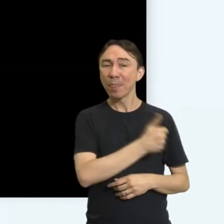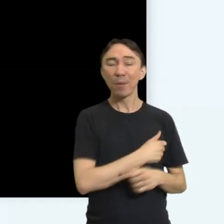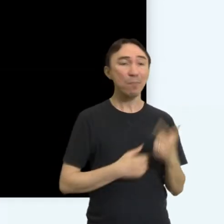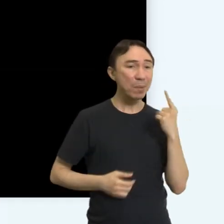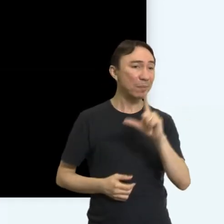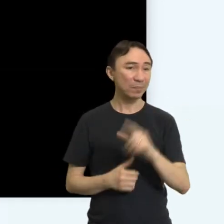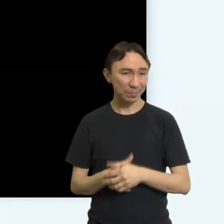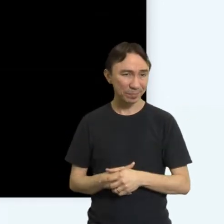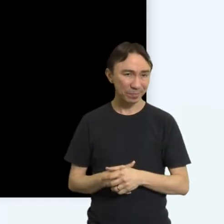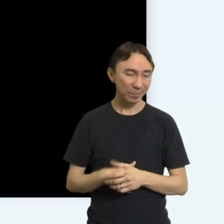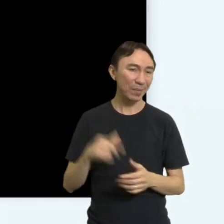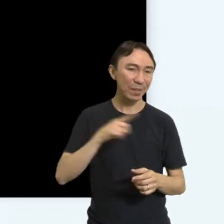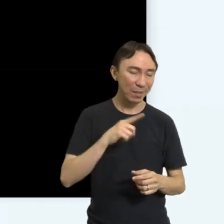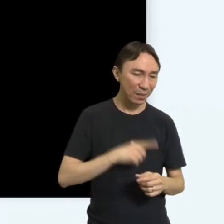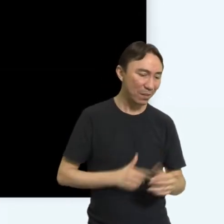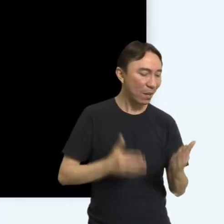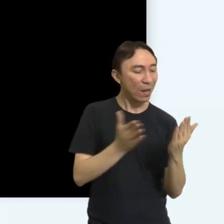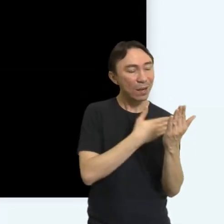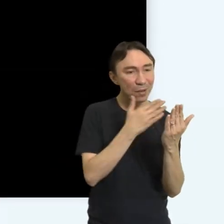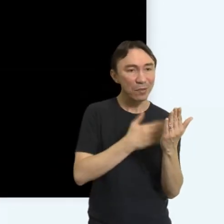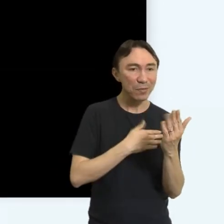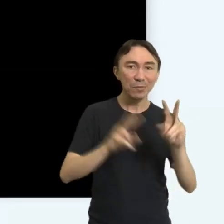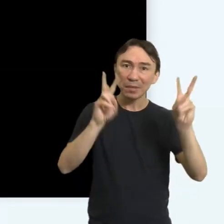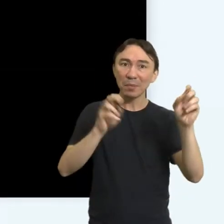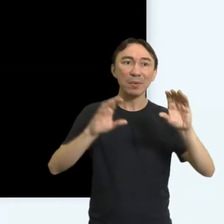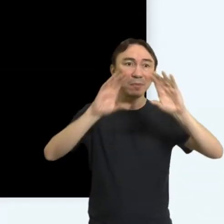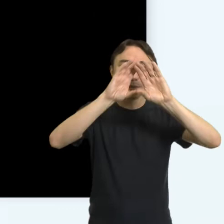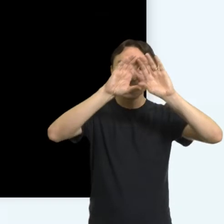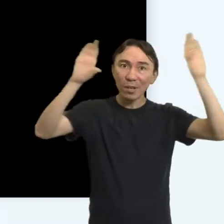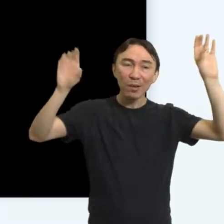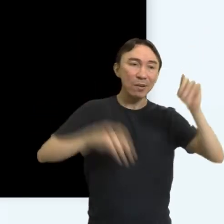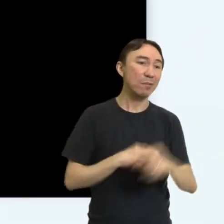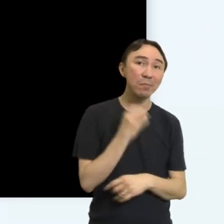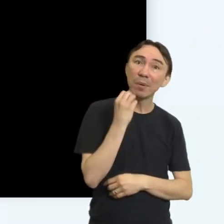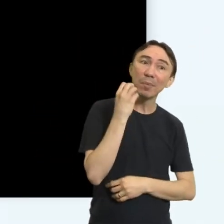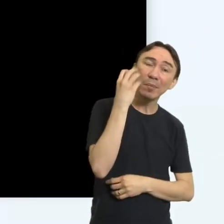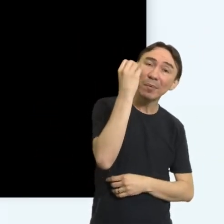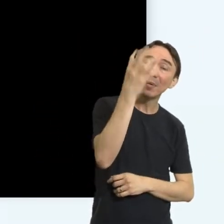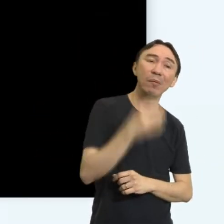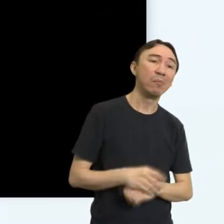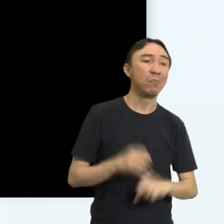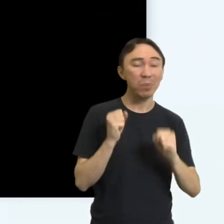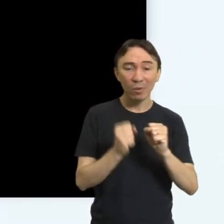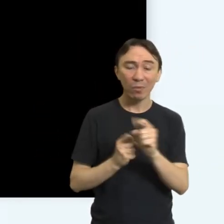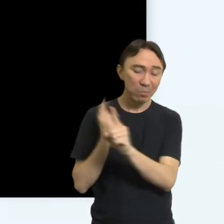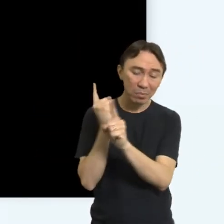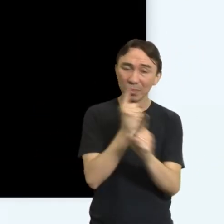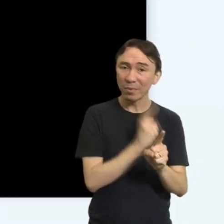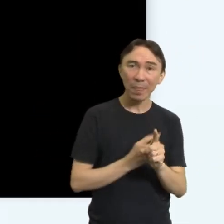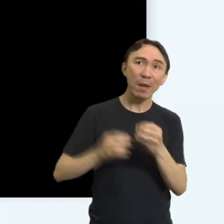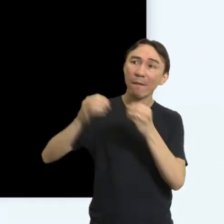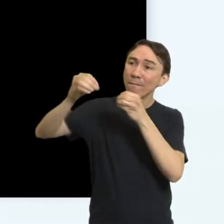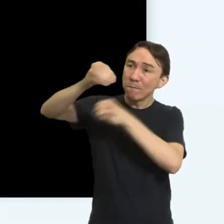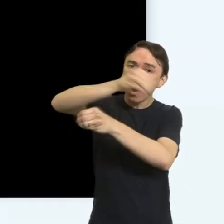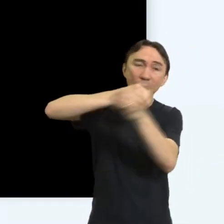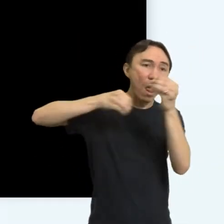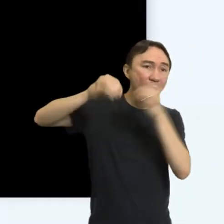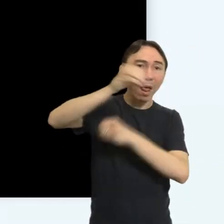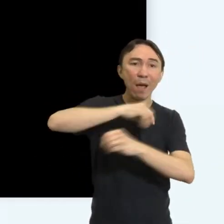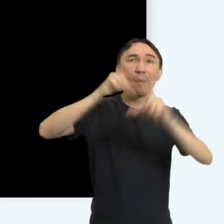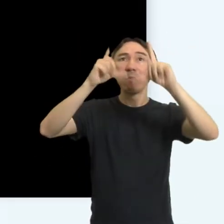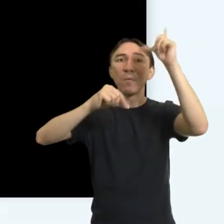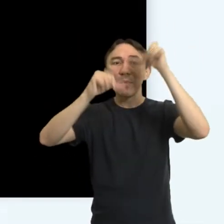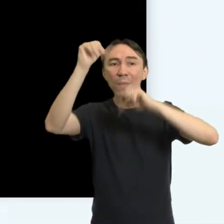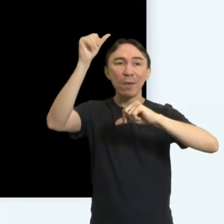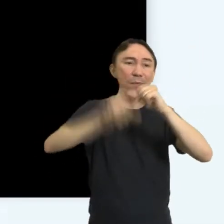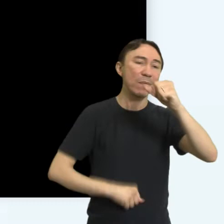chamado Viagem ao Céu, provavelmente encontraremos referências a estrela, planeta, foguete, coisas assim. Se